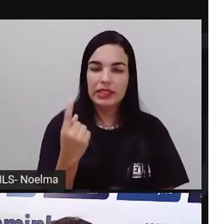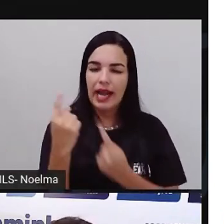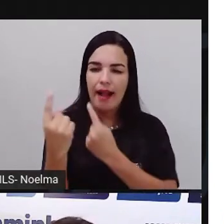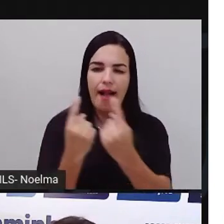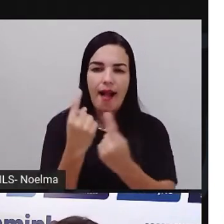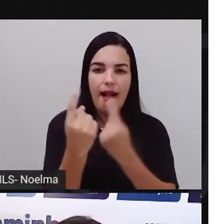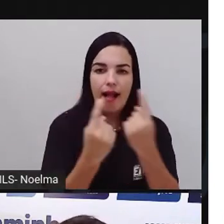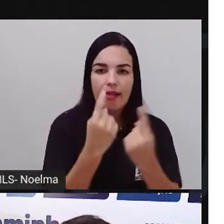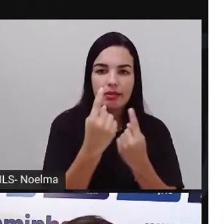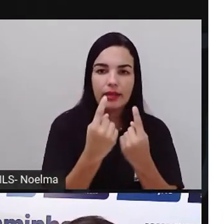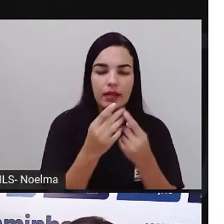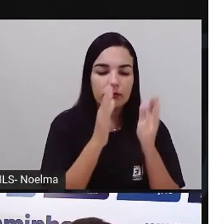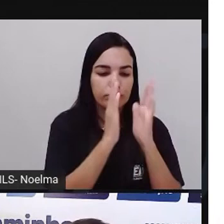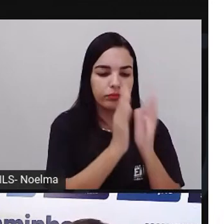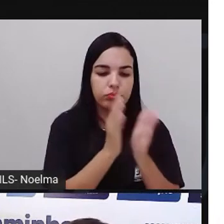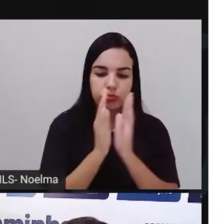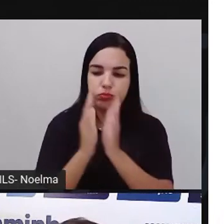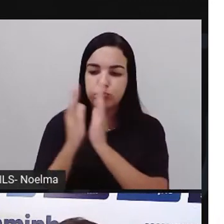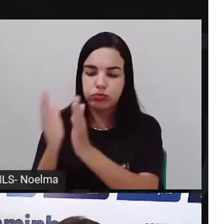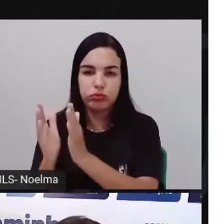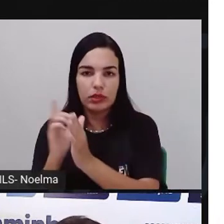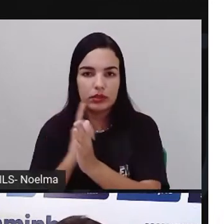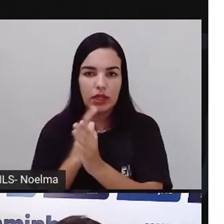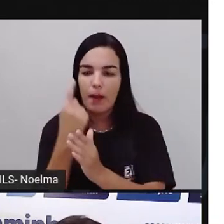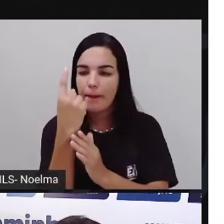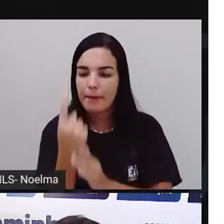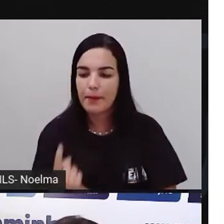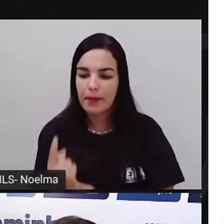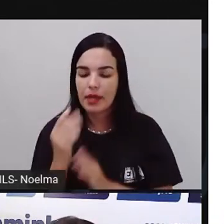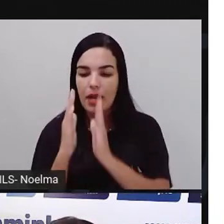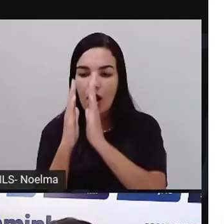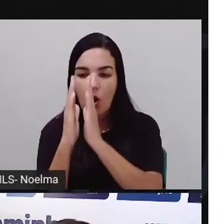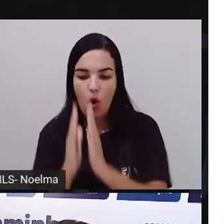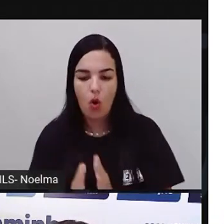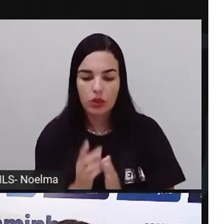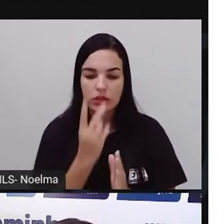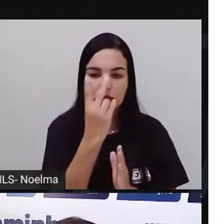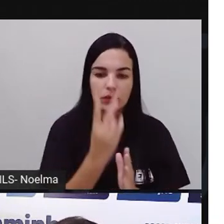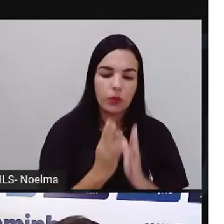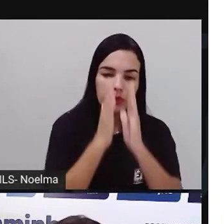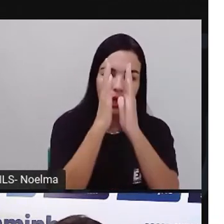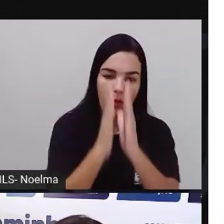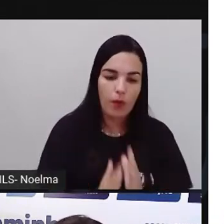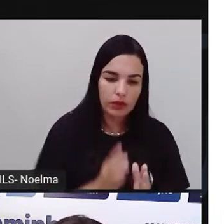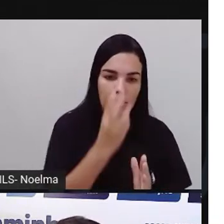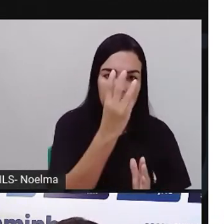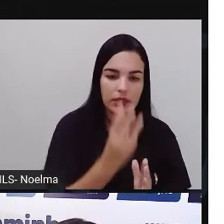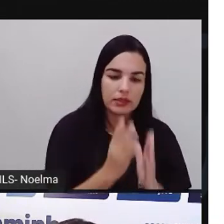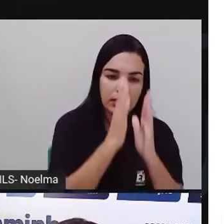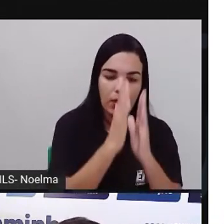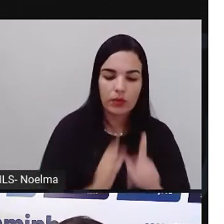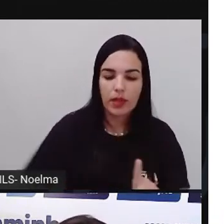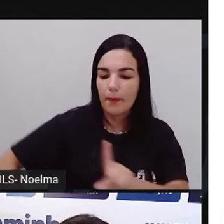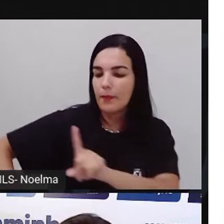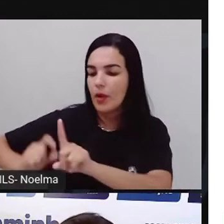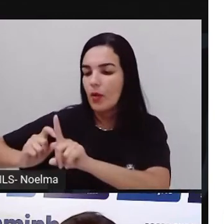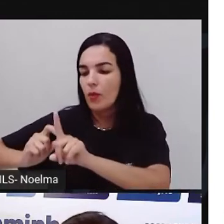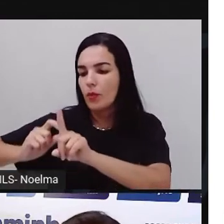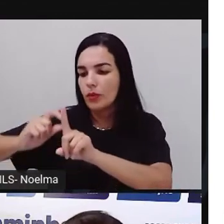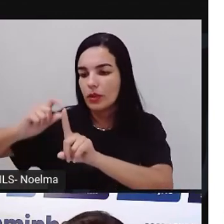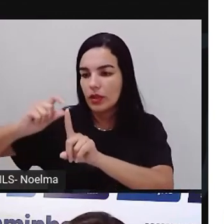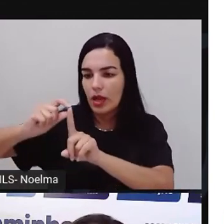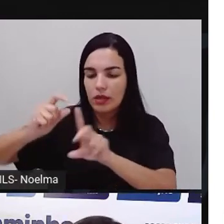dividida aí em 3 ordens. A ordem das unidades, a ordem das dezenas e a ordem